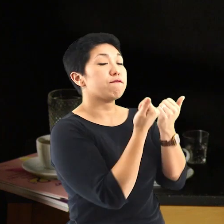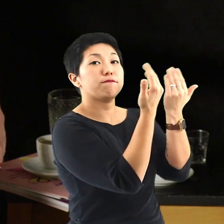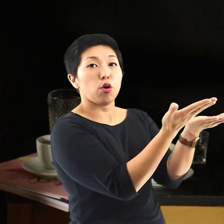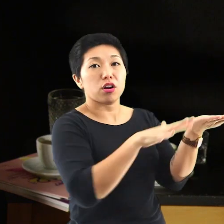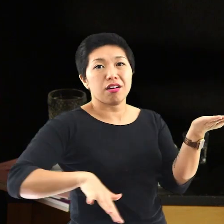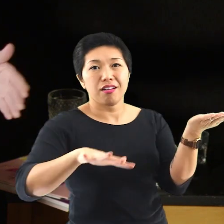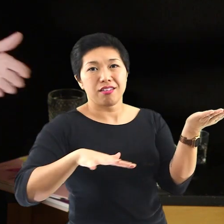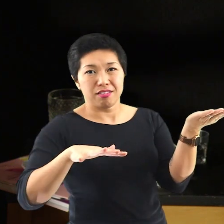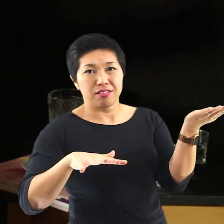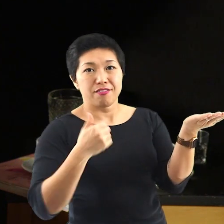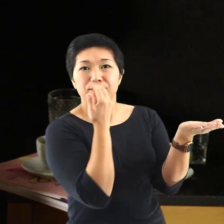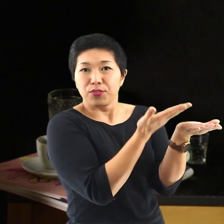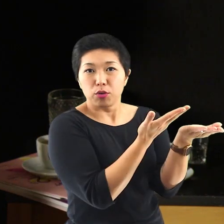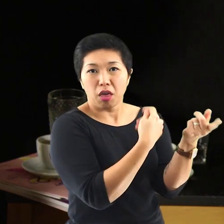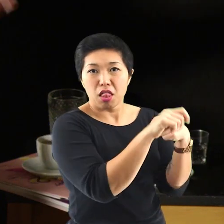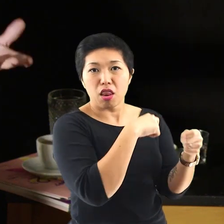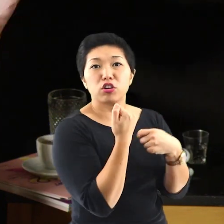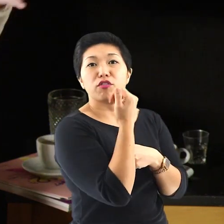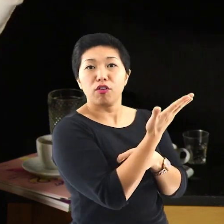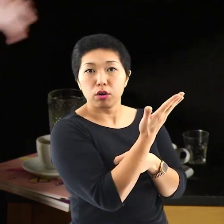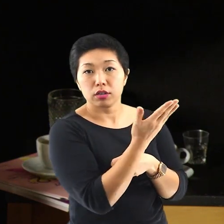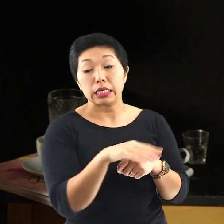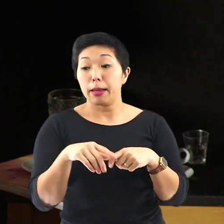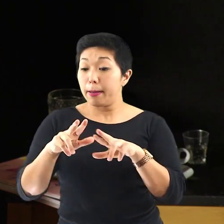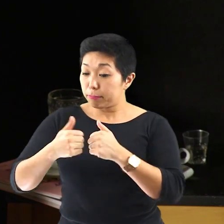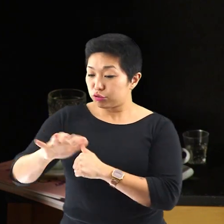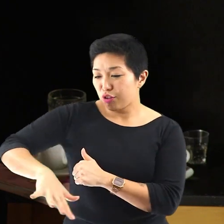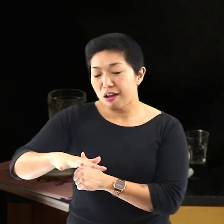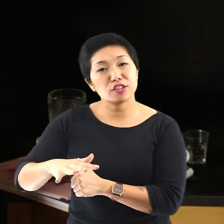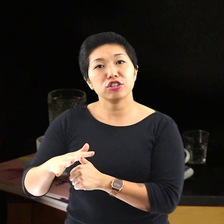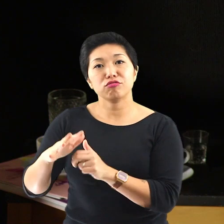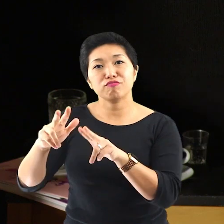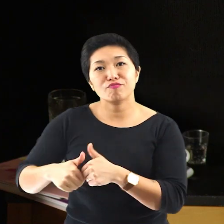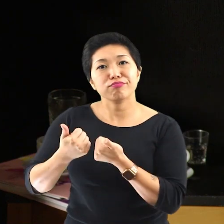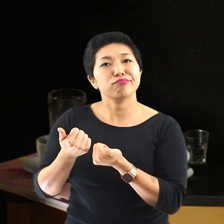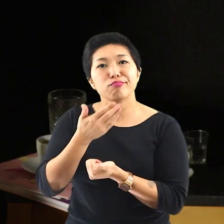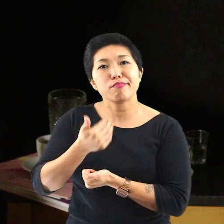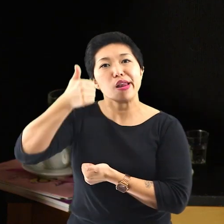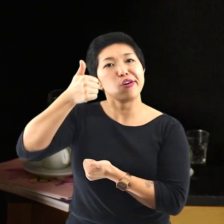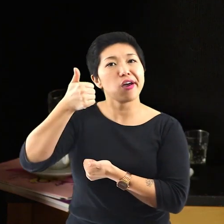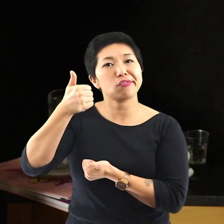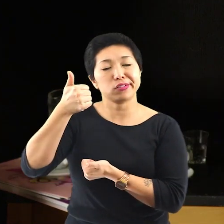comércio local. Então, a região não se beneficiava com